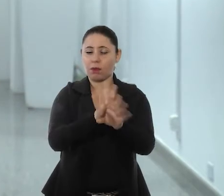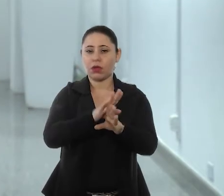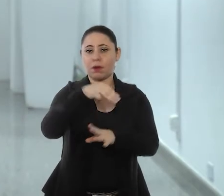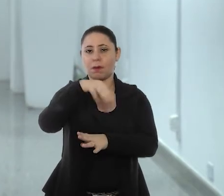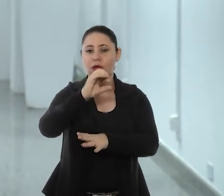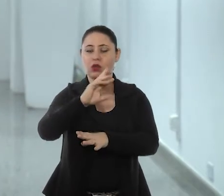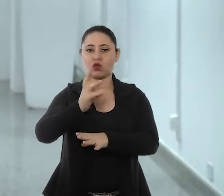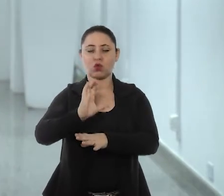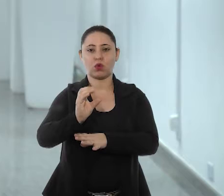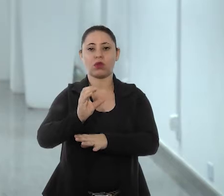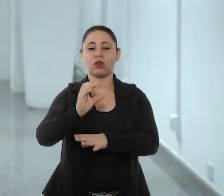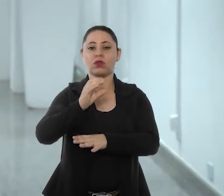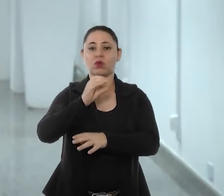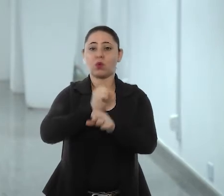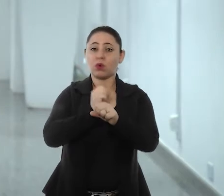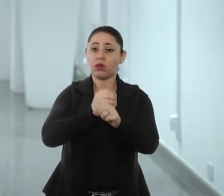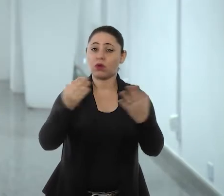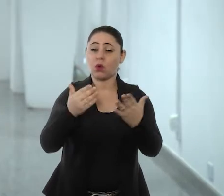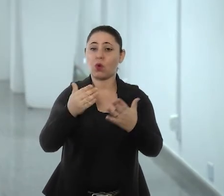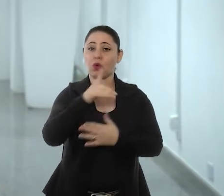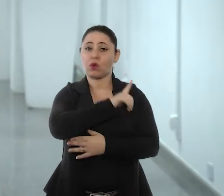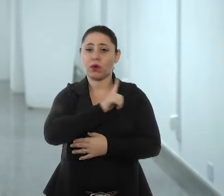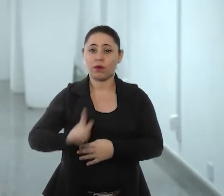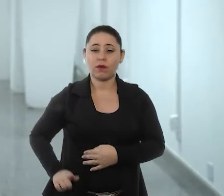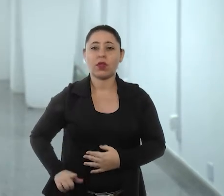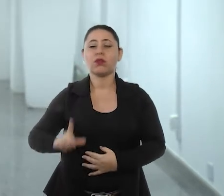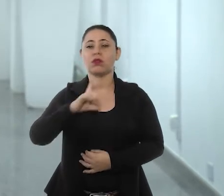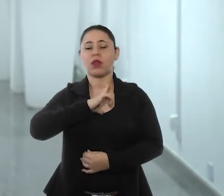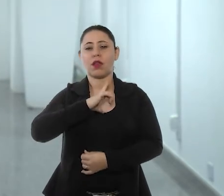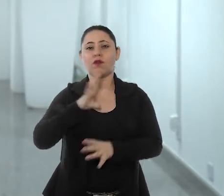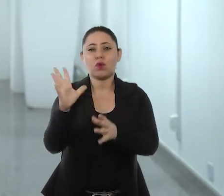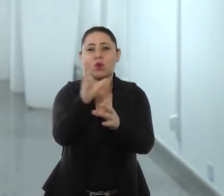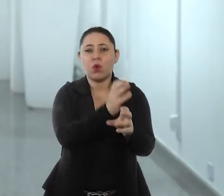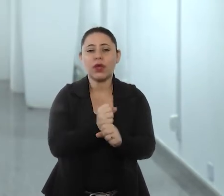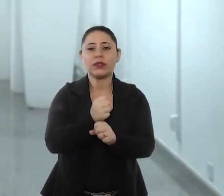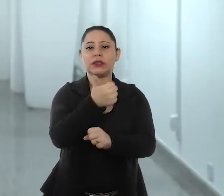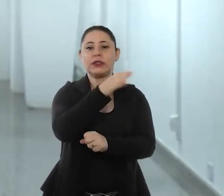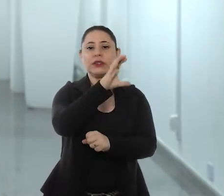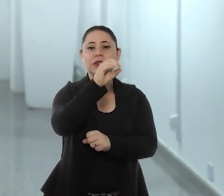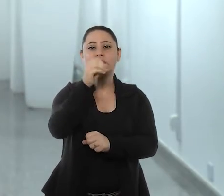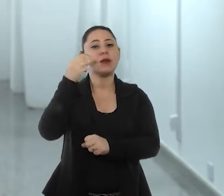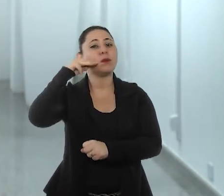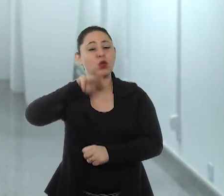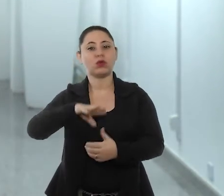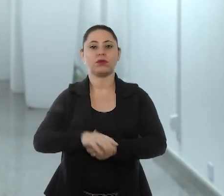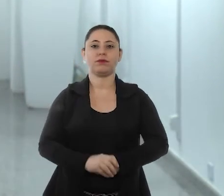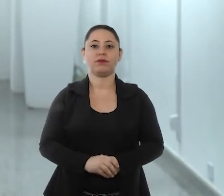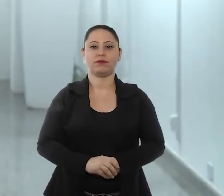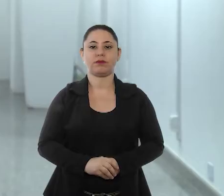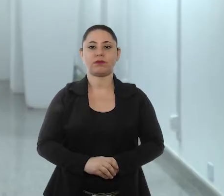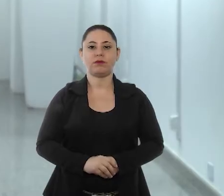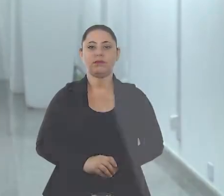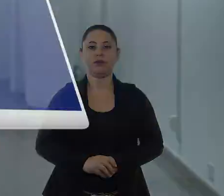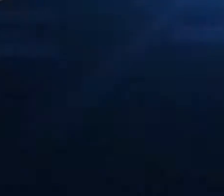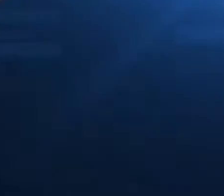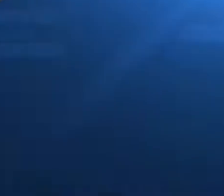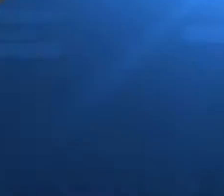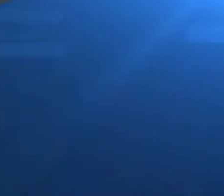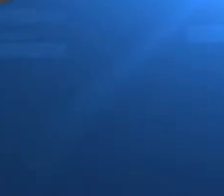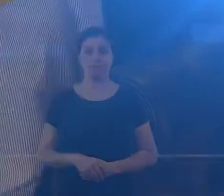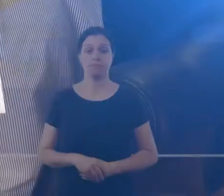última edição do programa foi encerrada em março deste ano, quando o governo do estado arrecadou cerca de 100